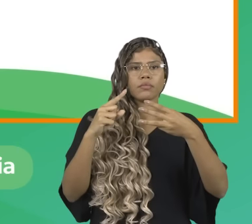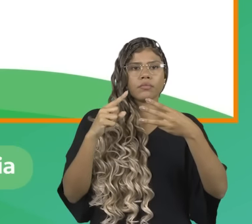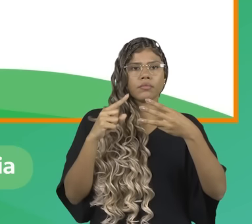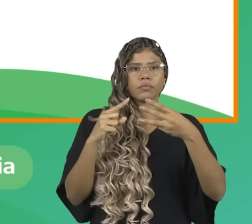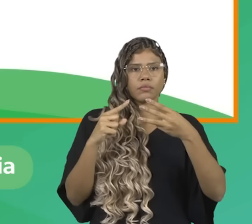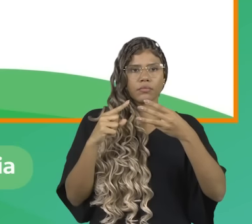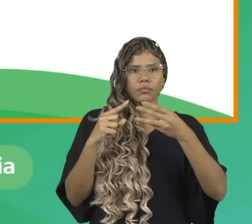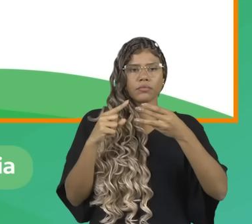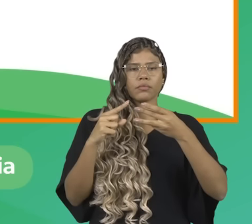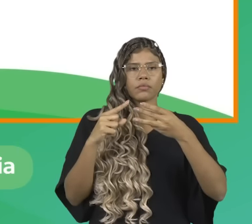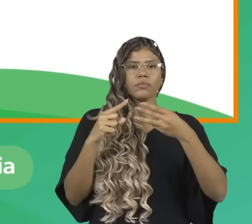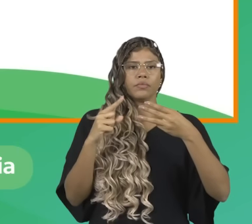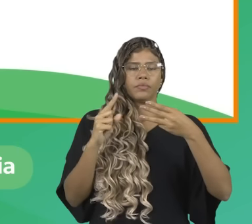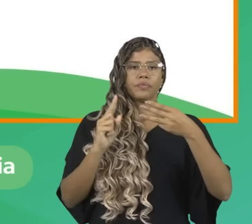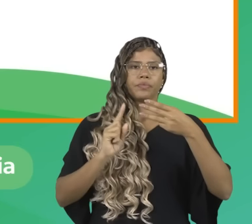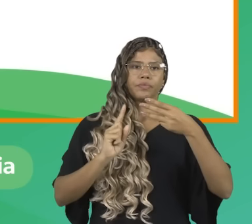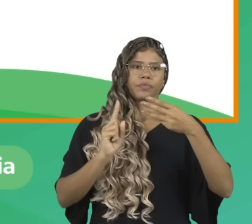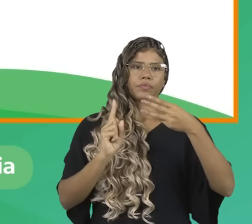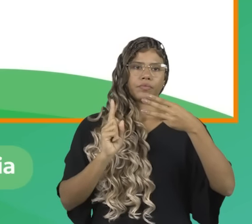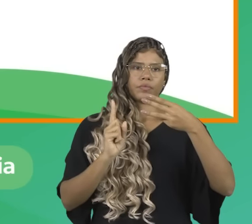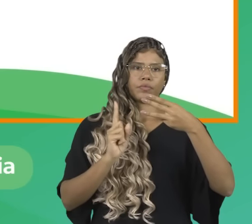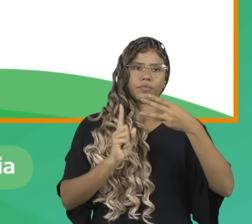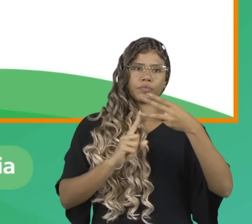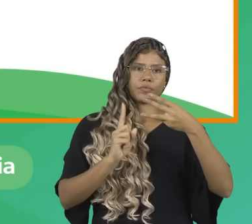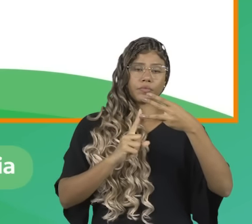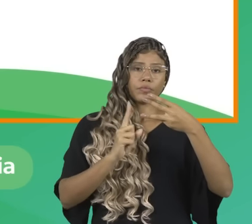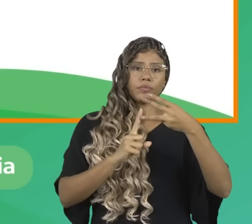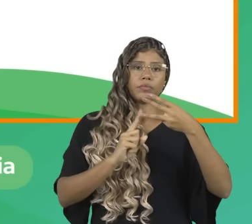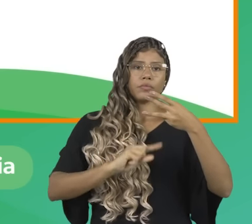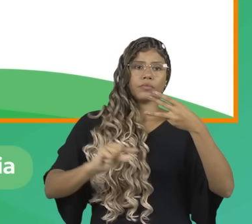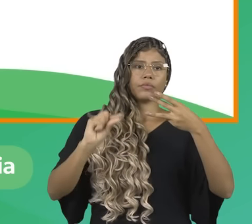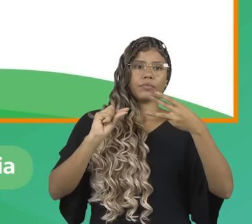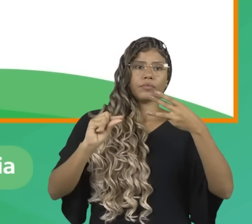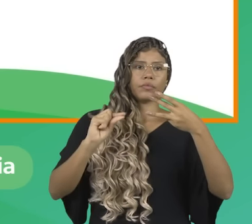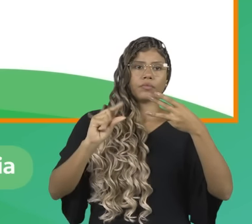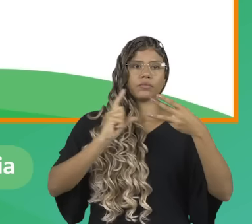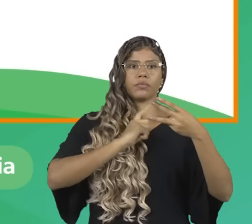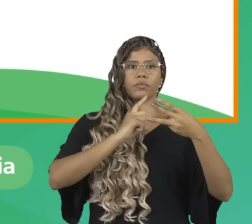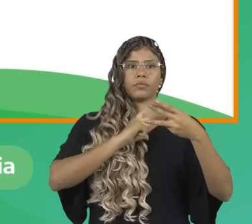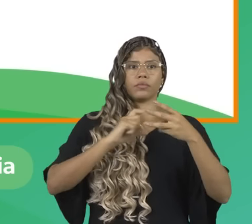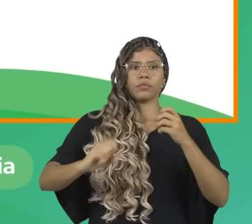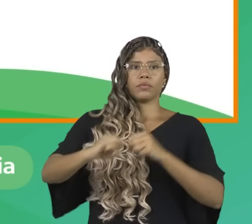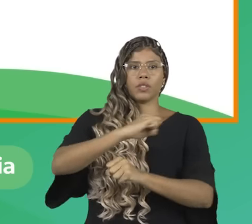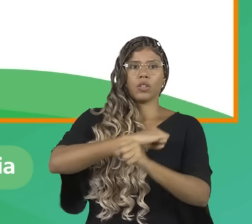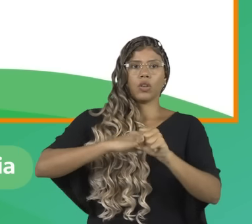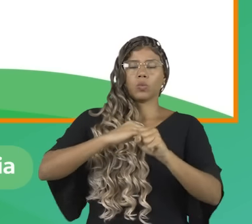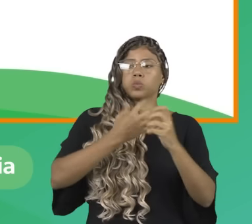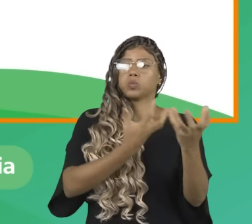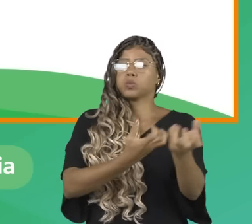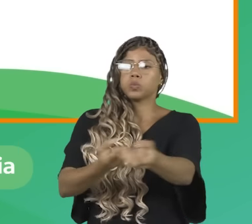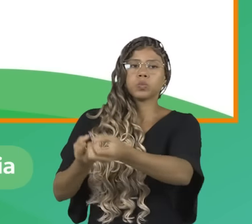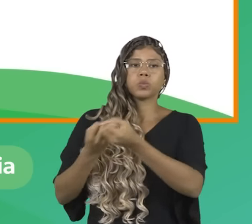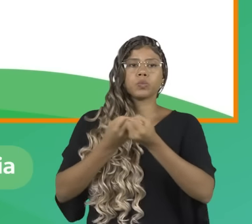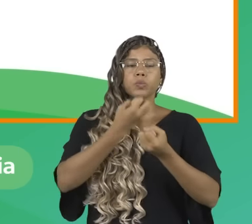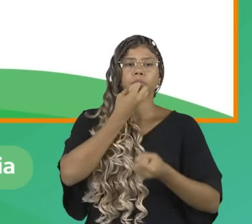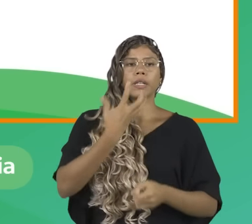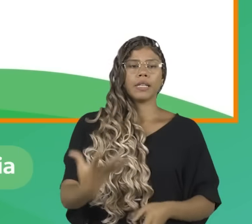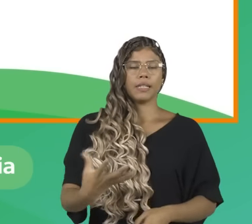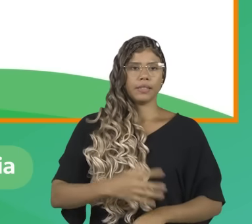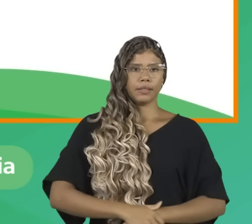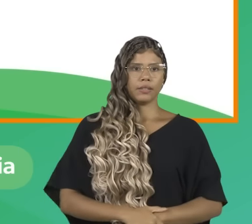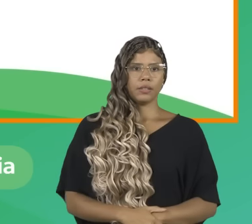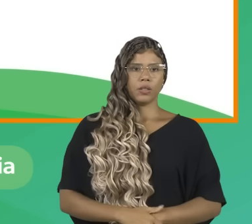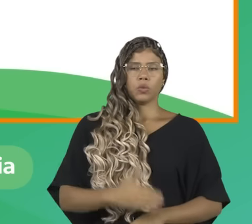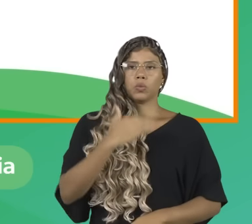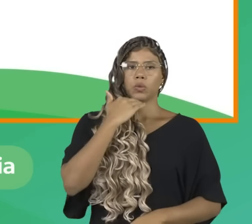econômico. E terceiro, que seja socialmente aceito e correto. Ou seja, não adianta respeitar o meio e